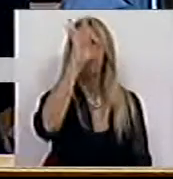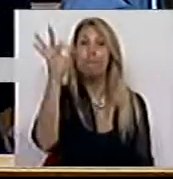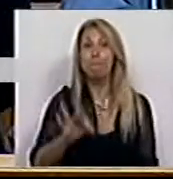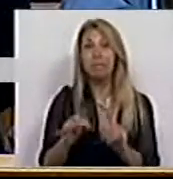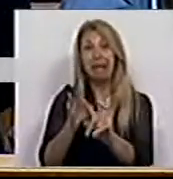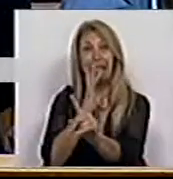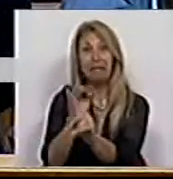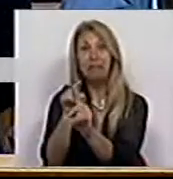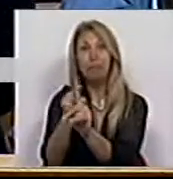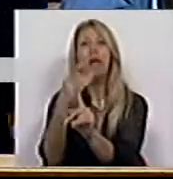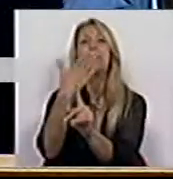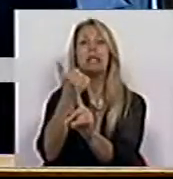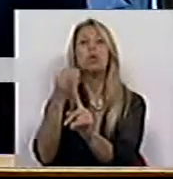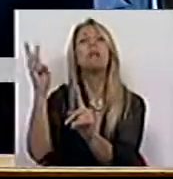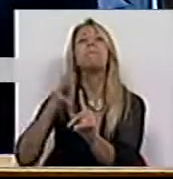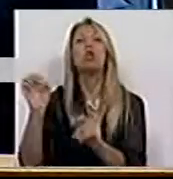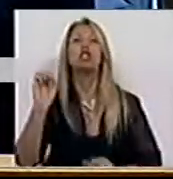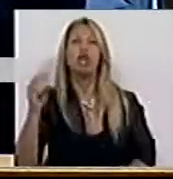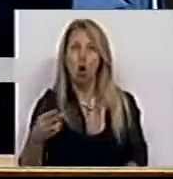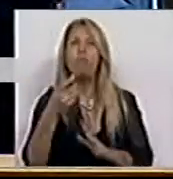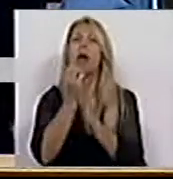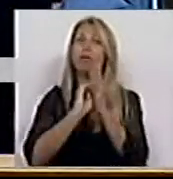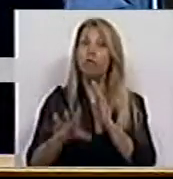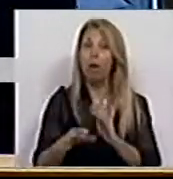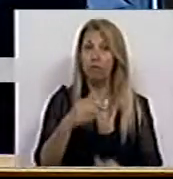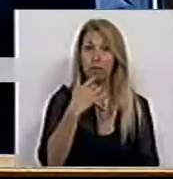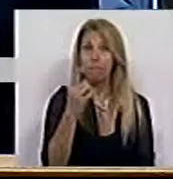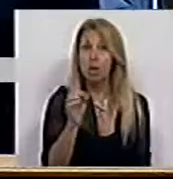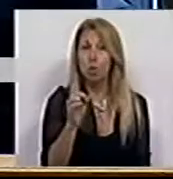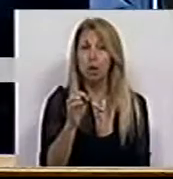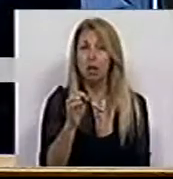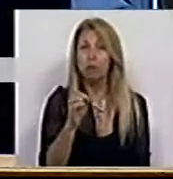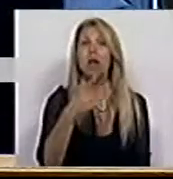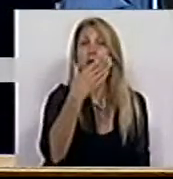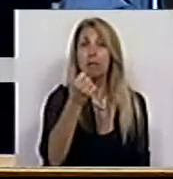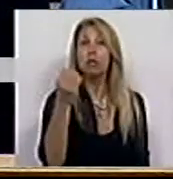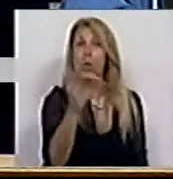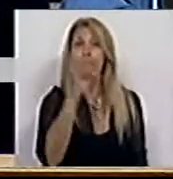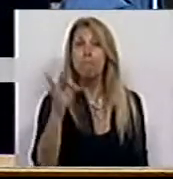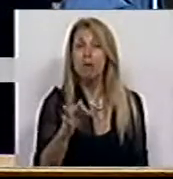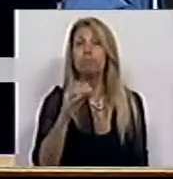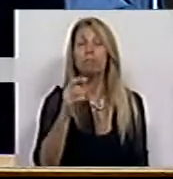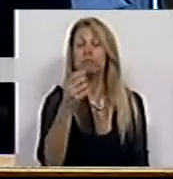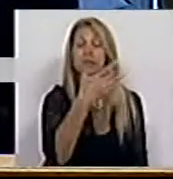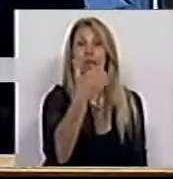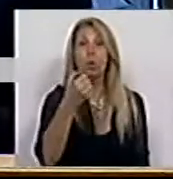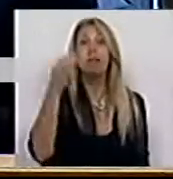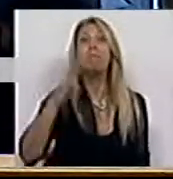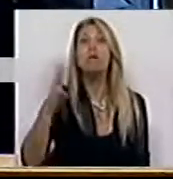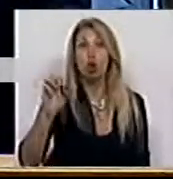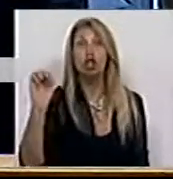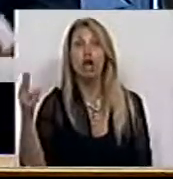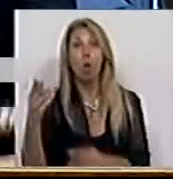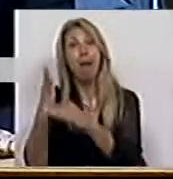150 milhões de euros. Mas o que não diz é que estes 150 milhões de euros não são sequer metade do que foi cortado em abono de